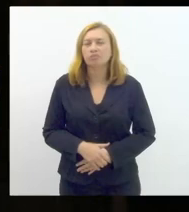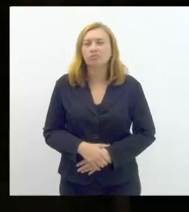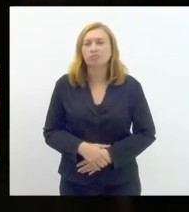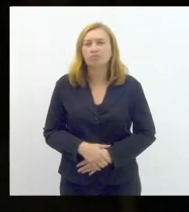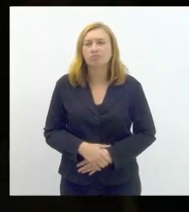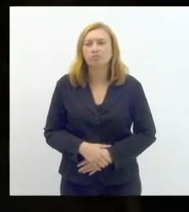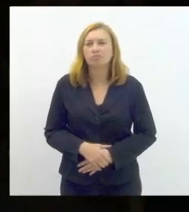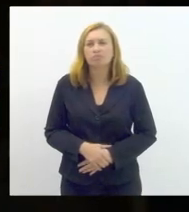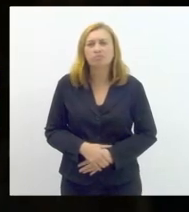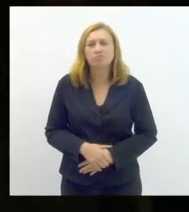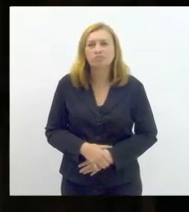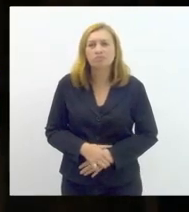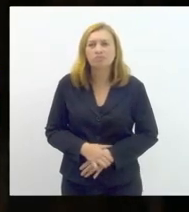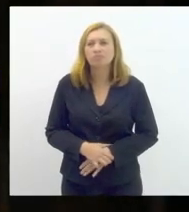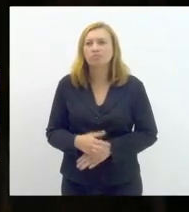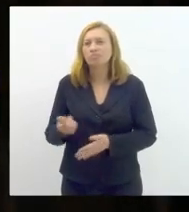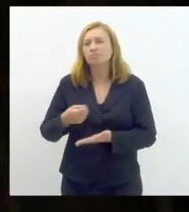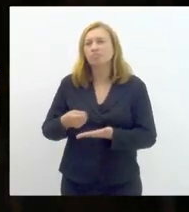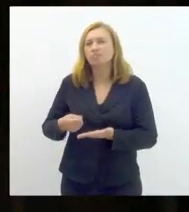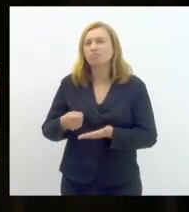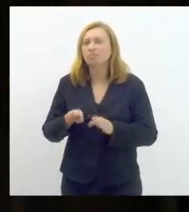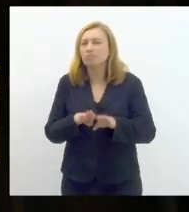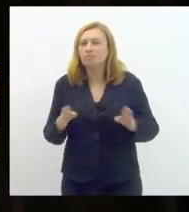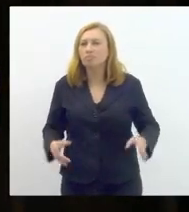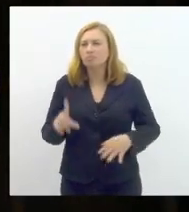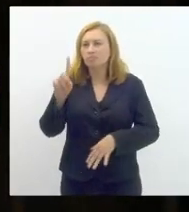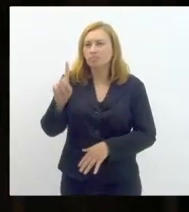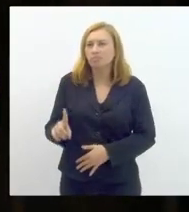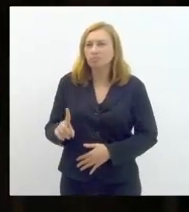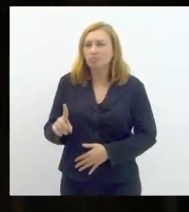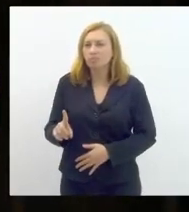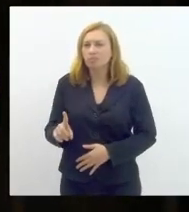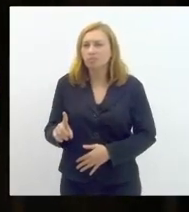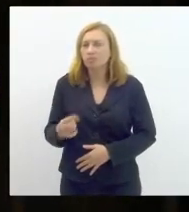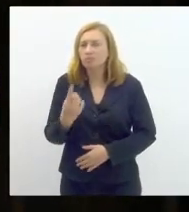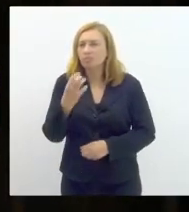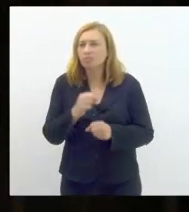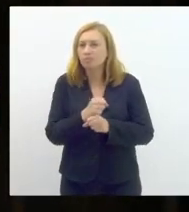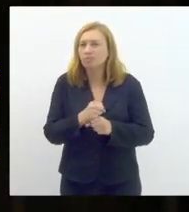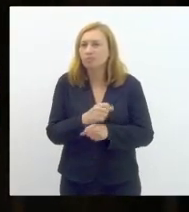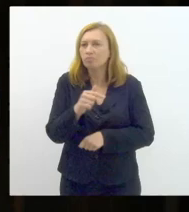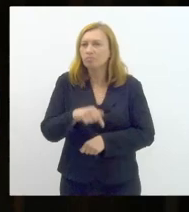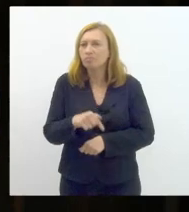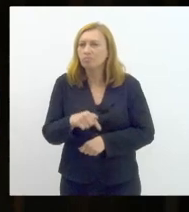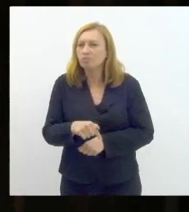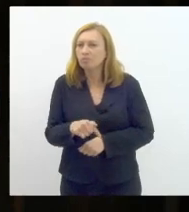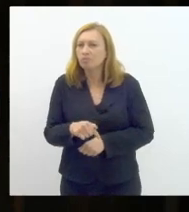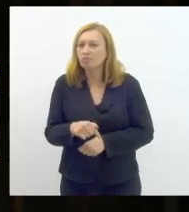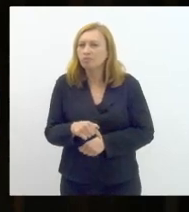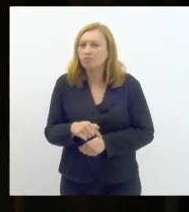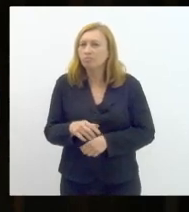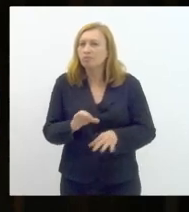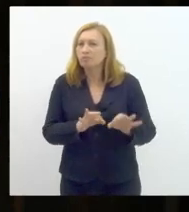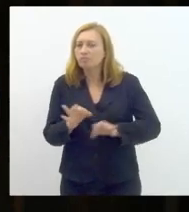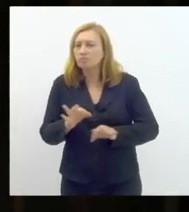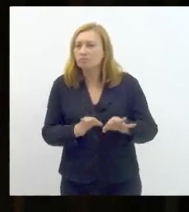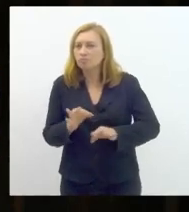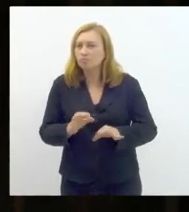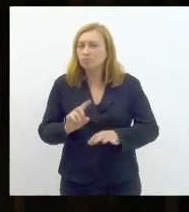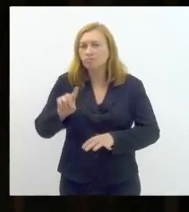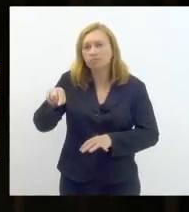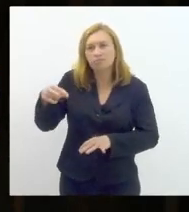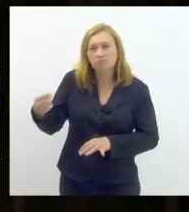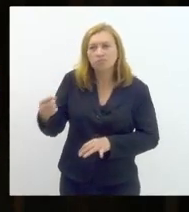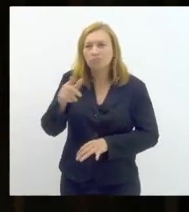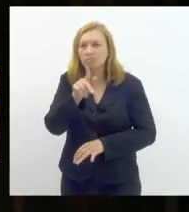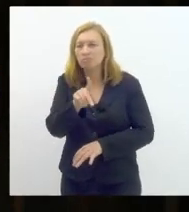E eu estou me inscrevendo para a mesa diretora. Qual a função da mesa diretora? A gente vai ficar um ano aqui, a gente vai estar preparando também o próximo